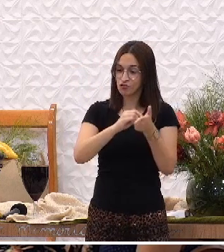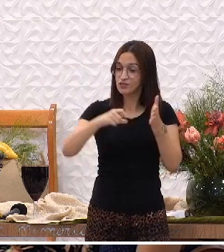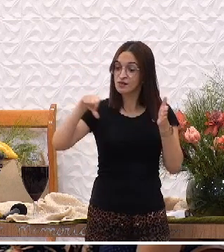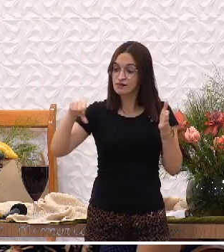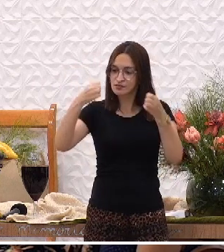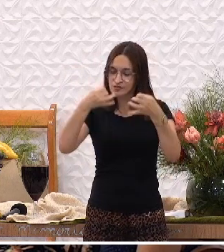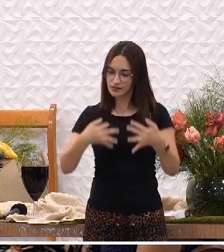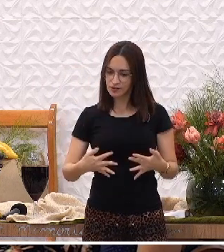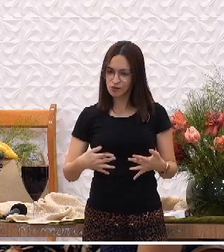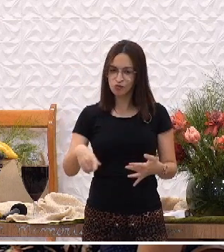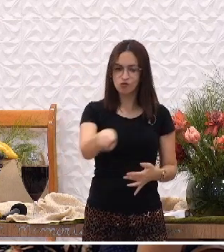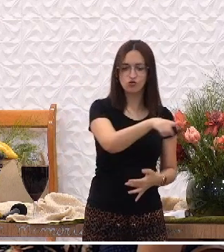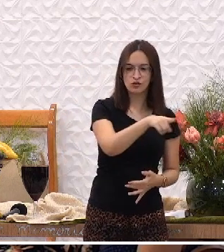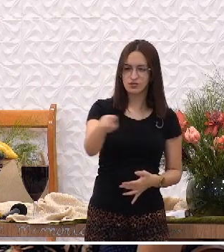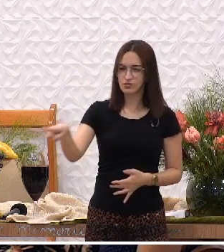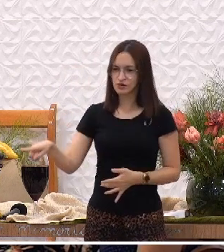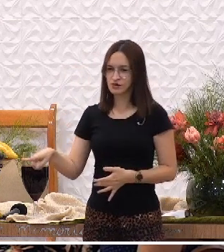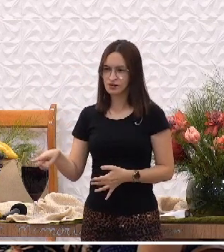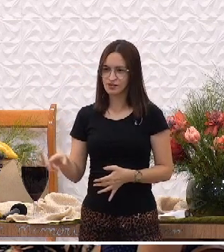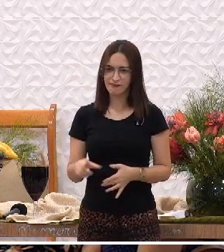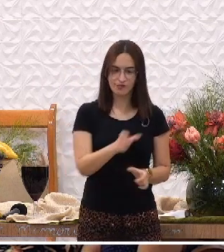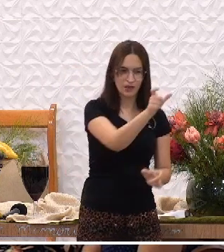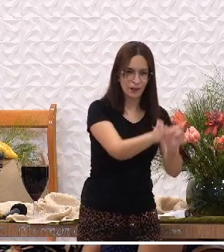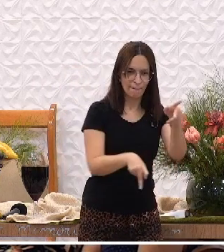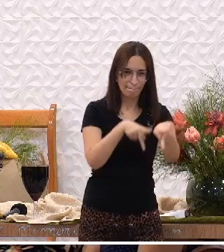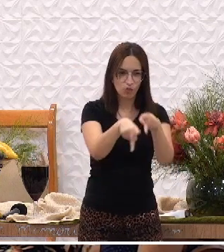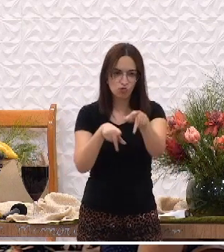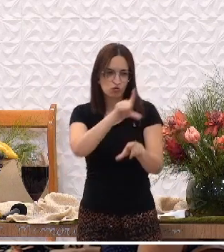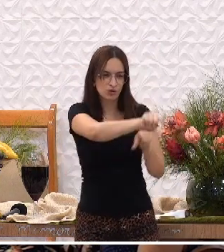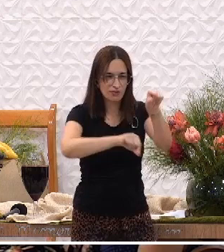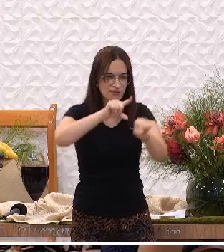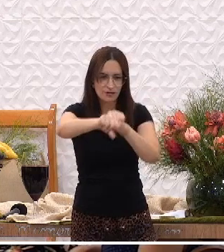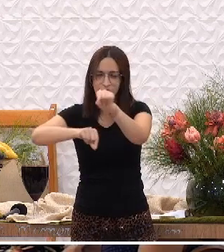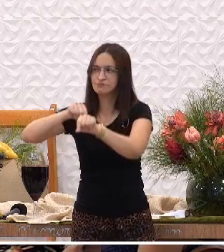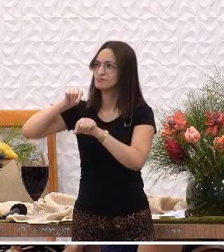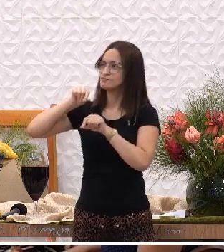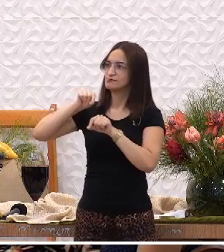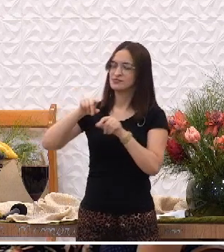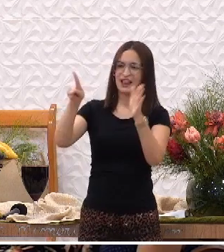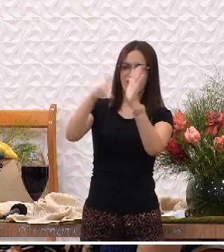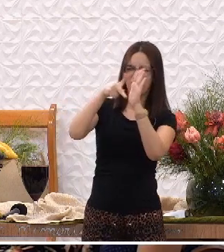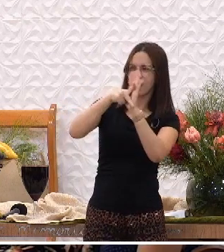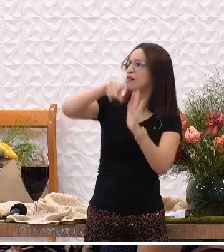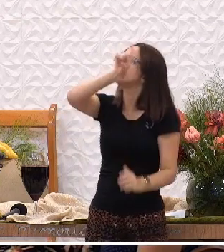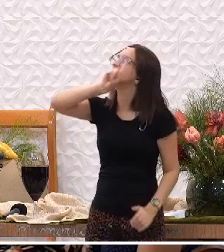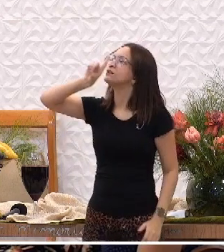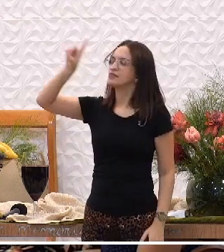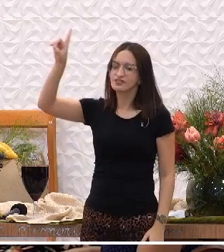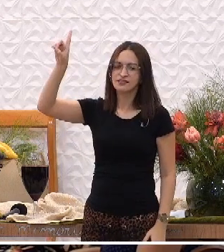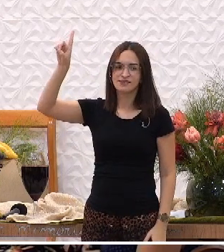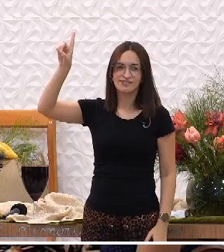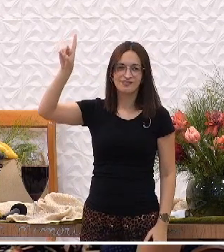vocês, porém, são a geração eleita, sacerdócio real, nação santa, povo de propriedade exclusiva de Deus, a fim de proclamar